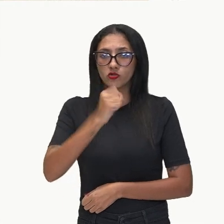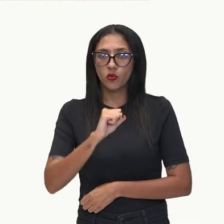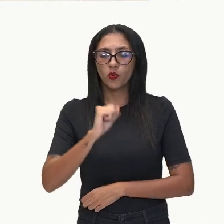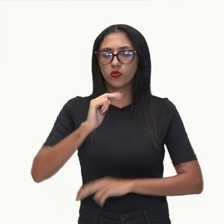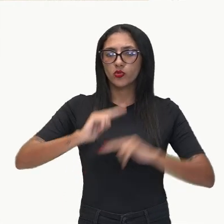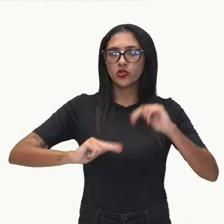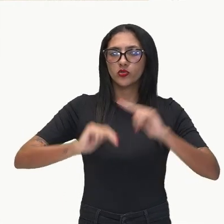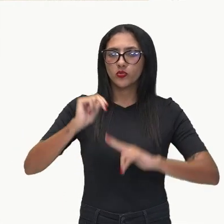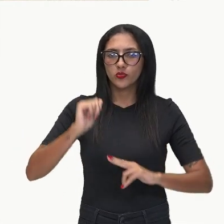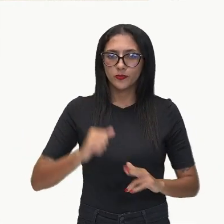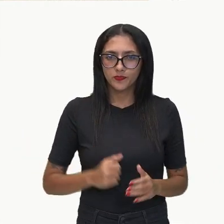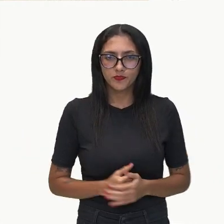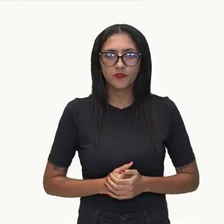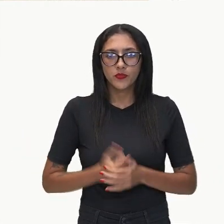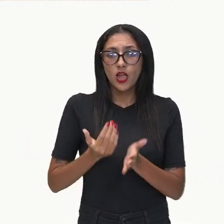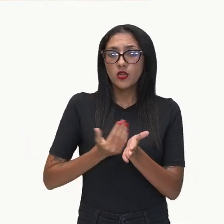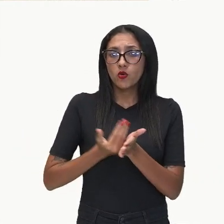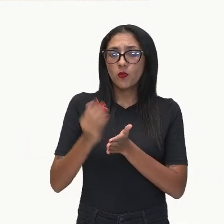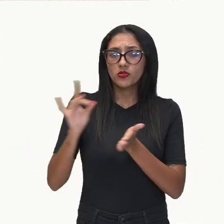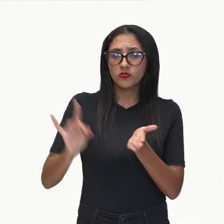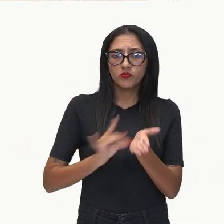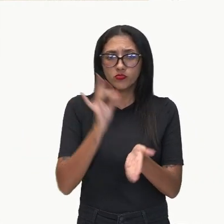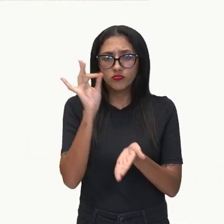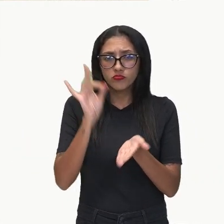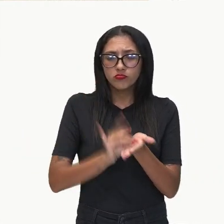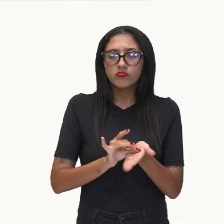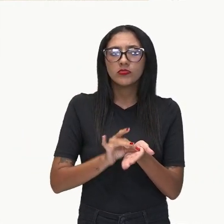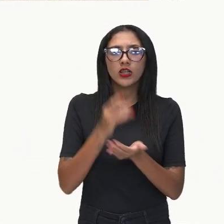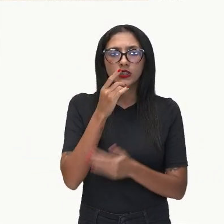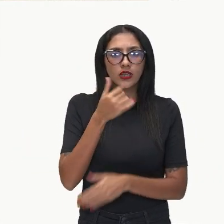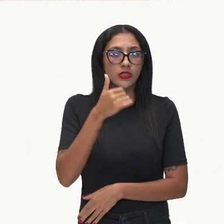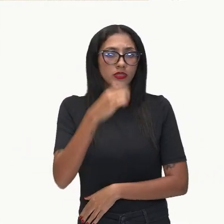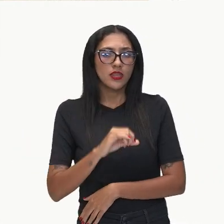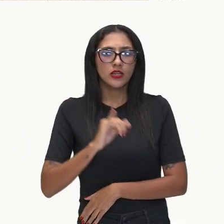então, lá em 10 de janeiro de